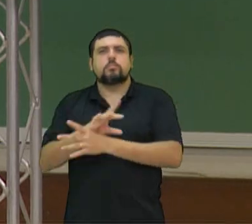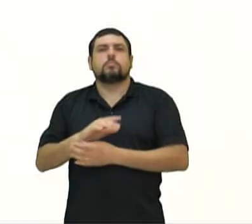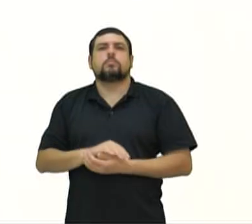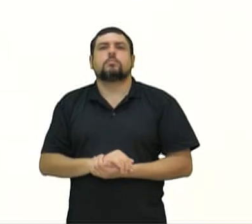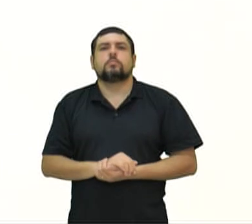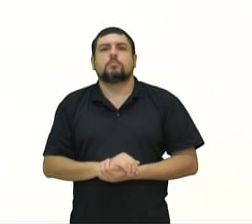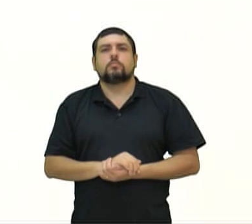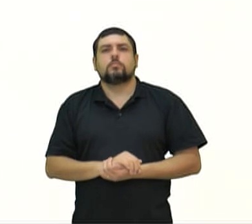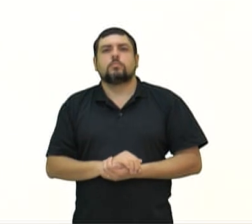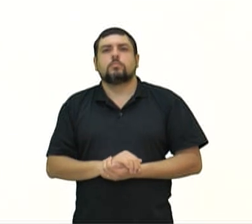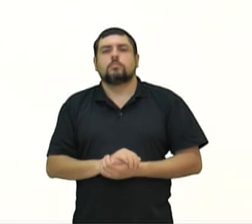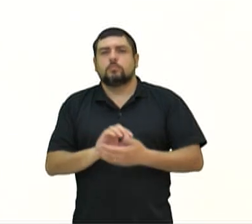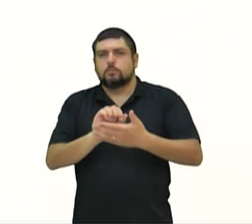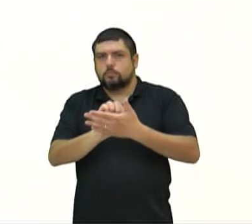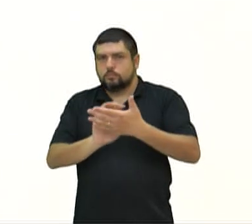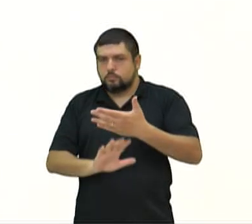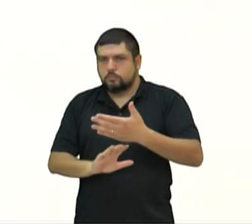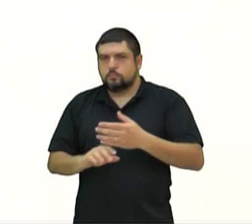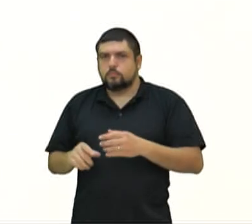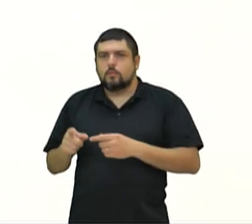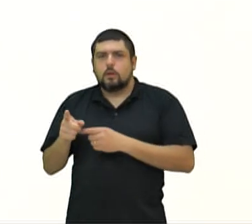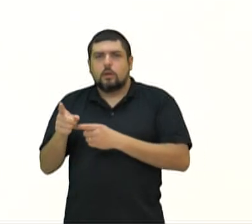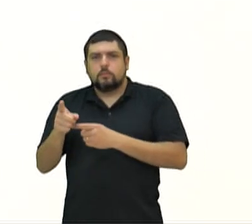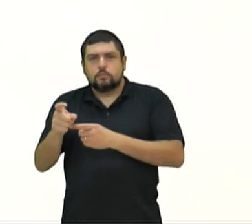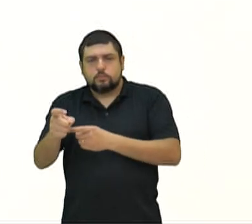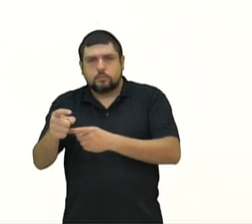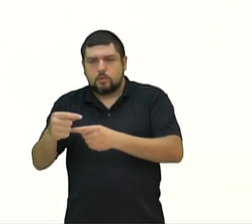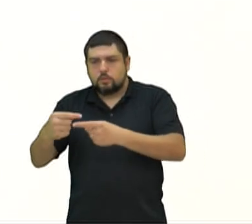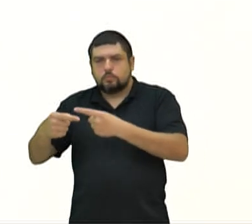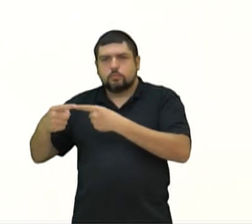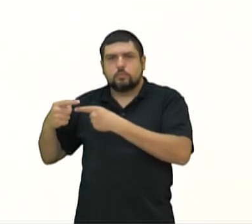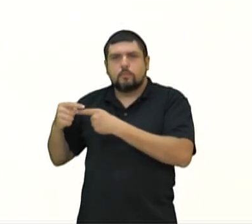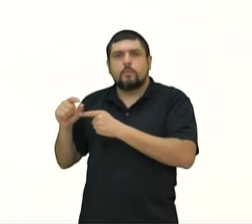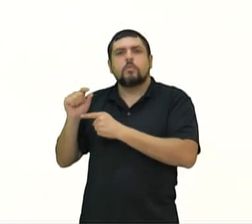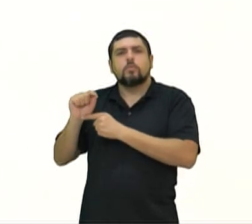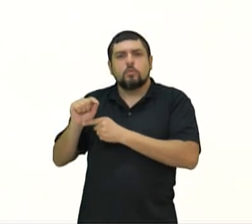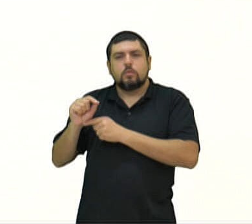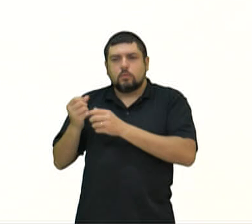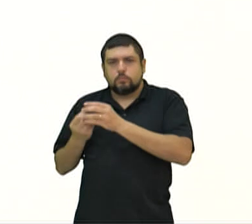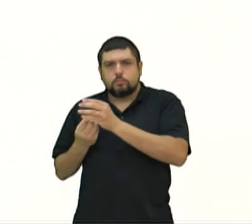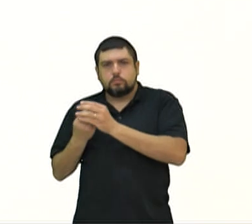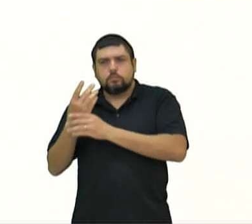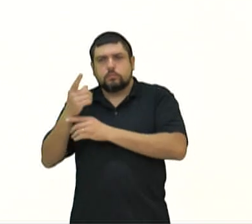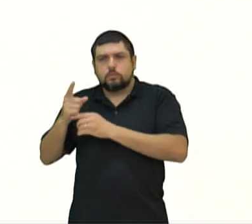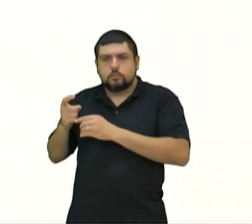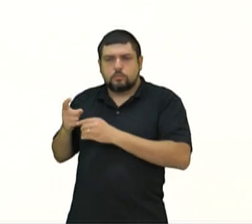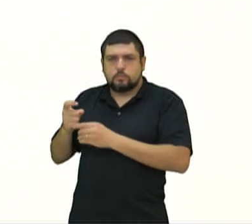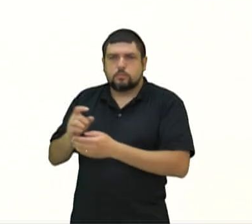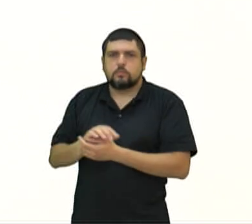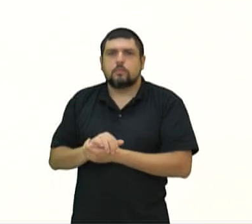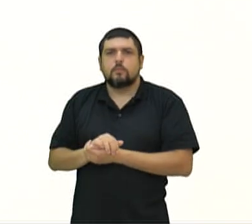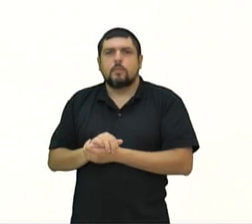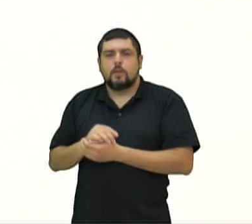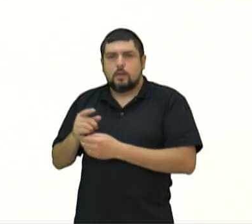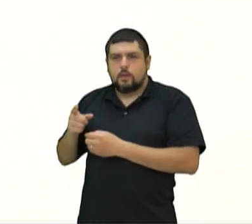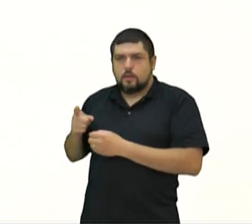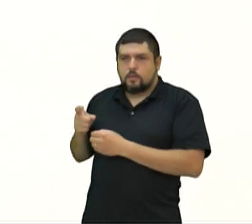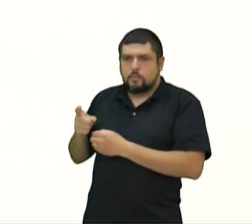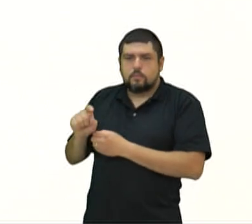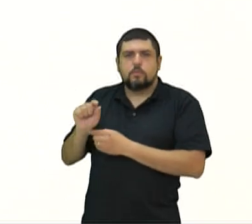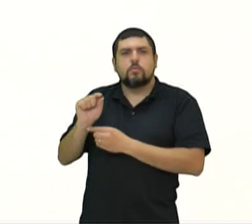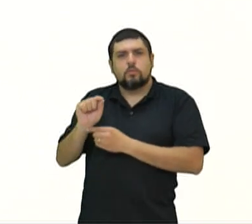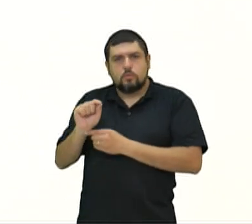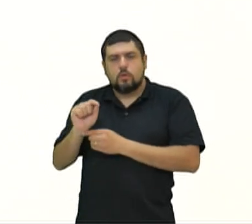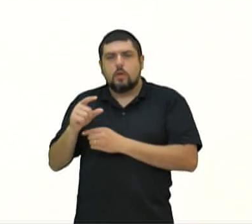Exercício. A espermatogênese é o processo onde são formados os espermatozoides. Esse processo é conhecido por apresentar